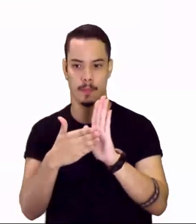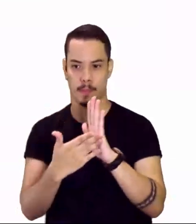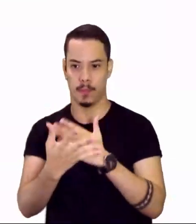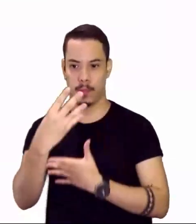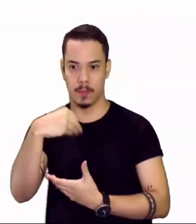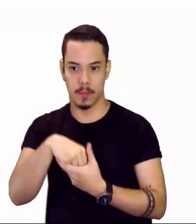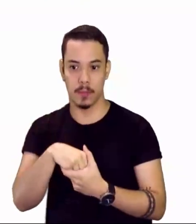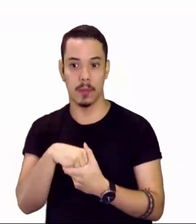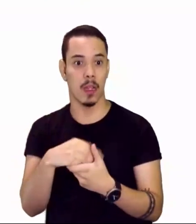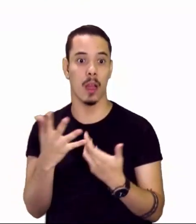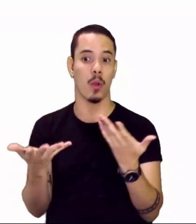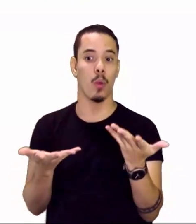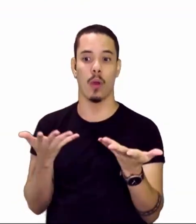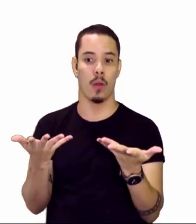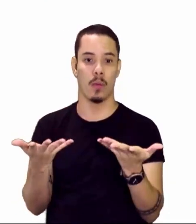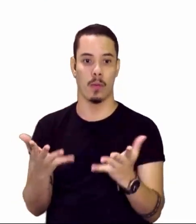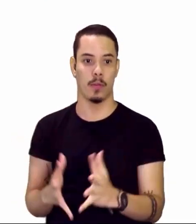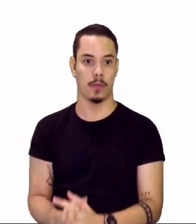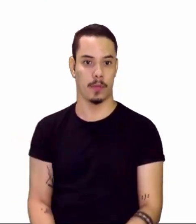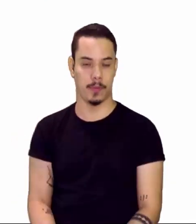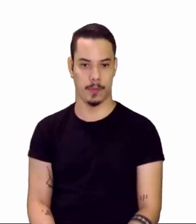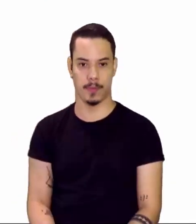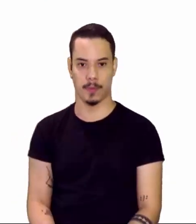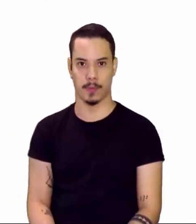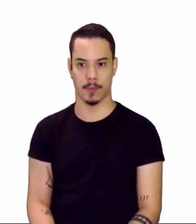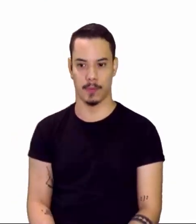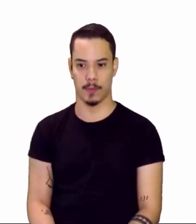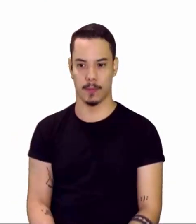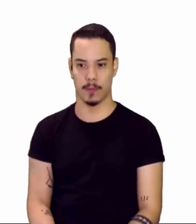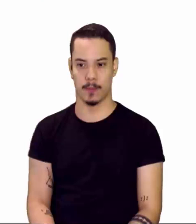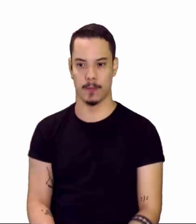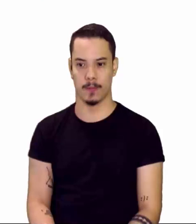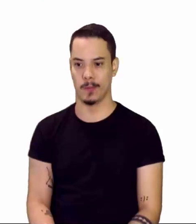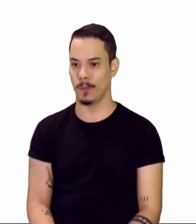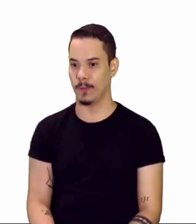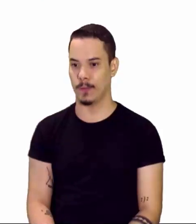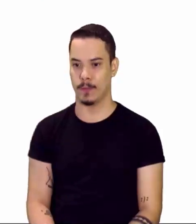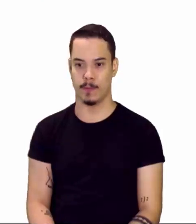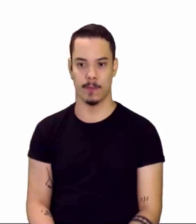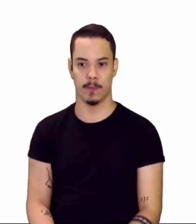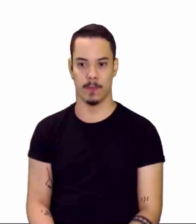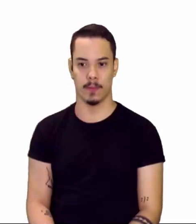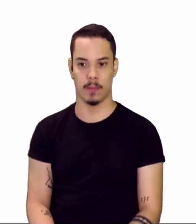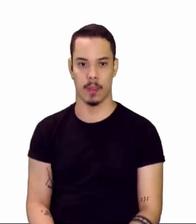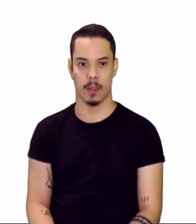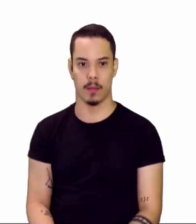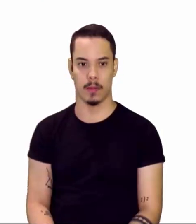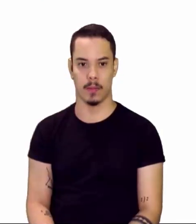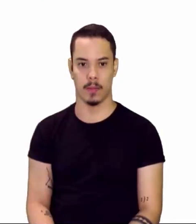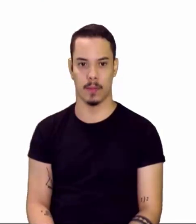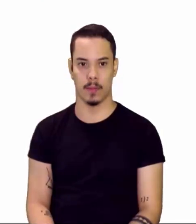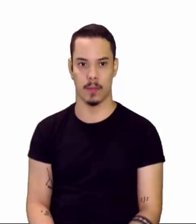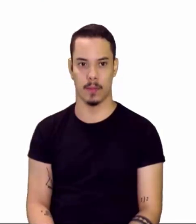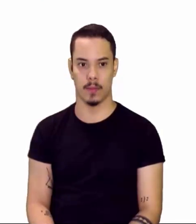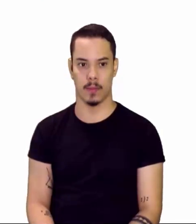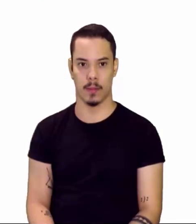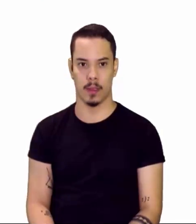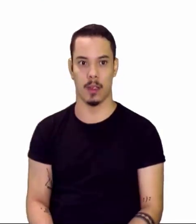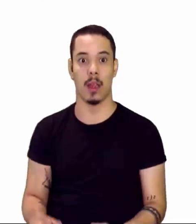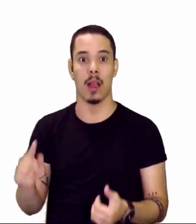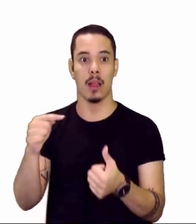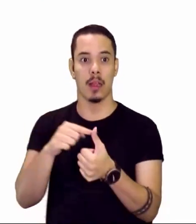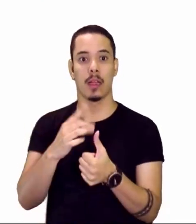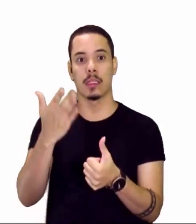e aí você vai vendo, da diferença da eletronegatividade entre os átomos que estão diretamente ligados, isso nas